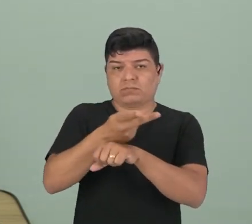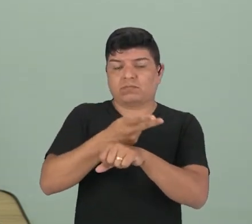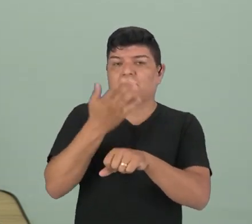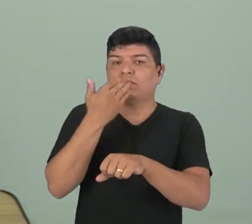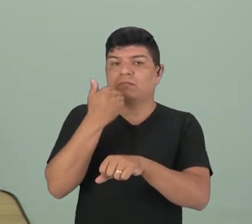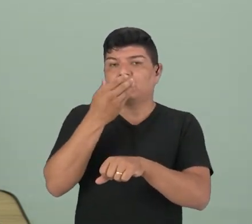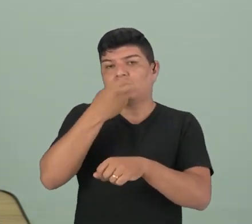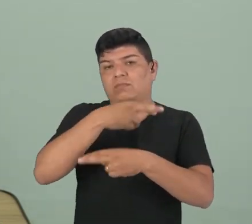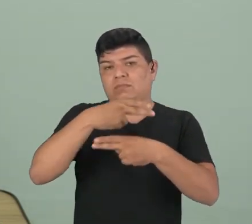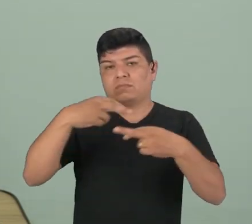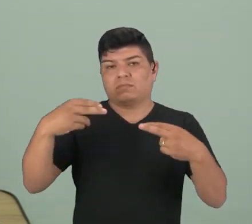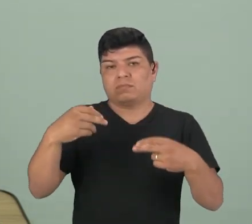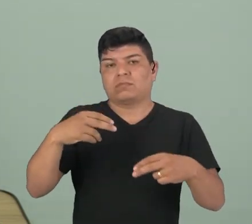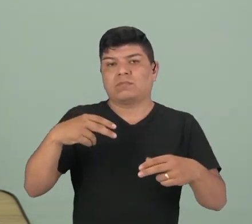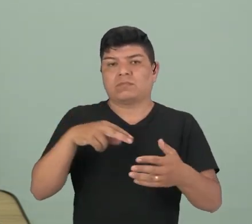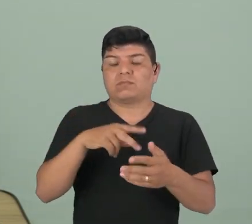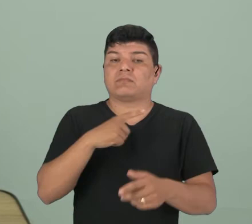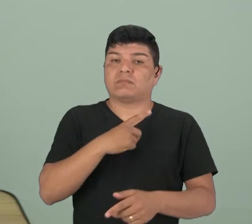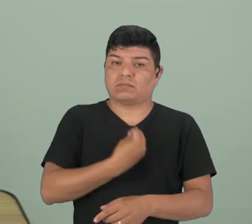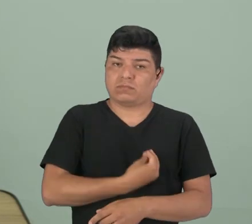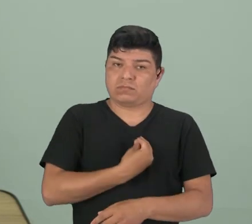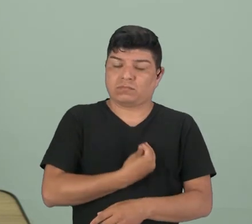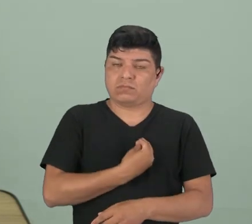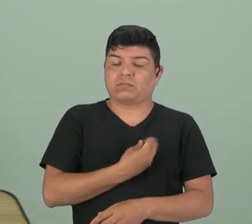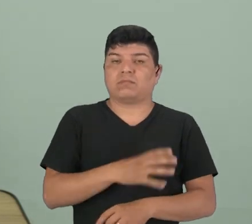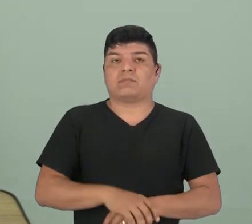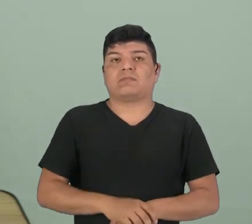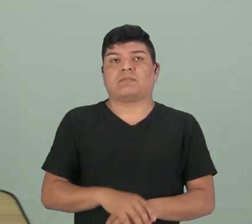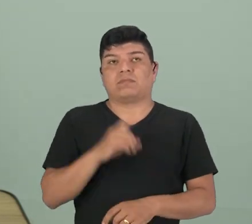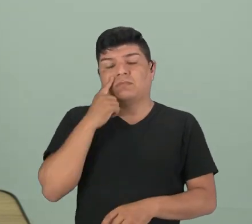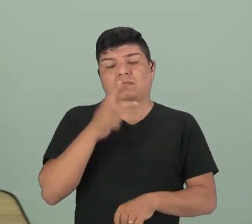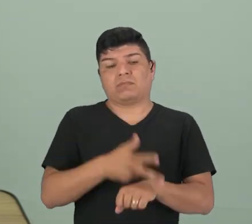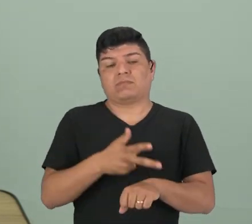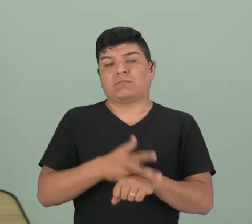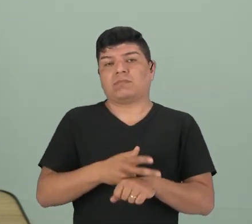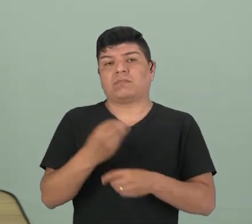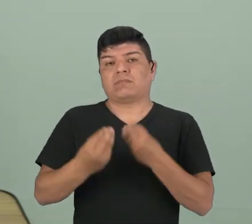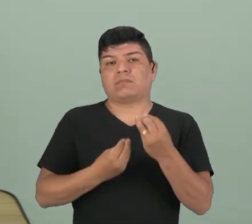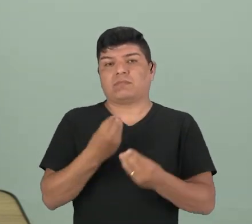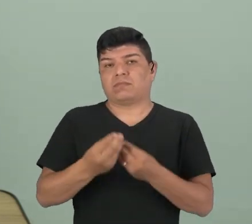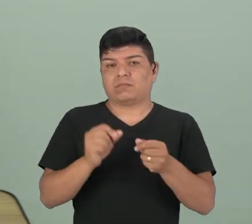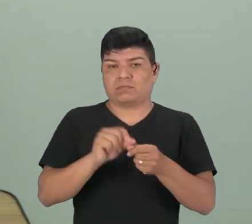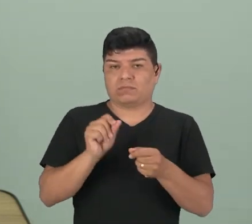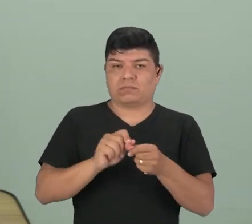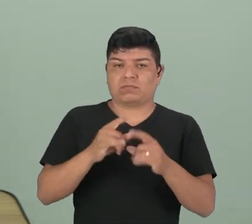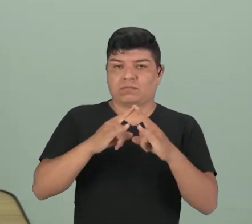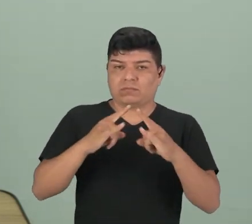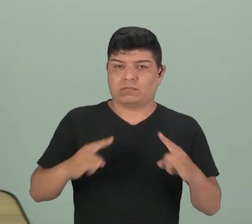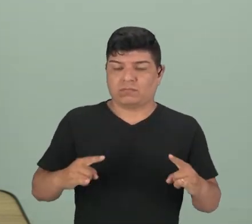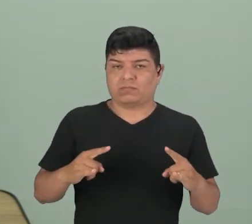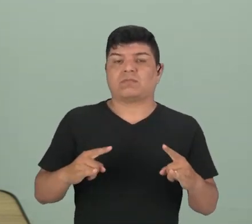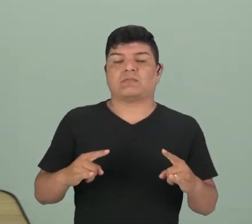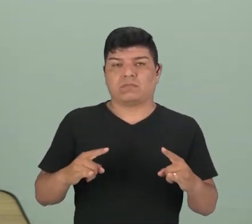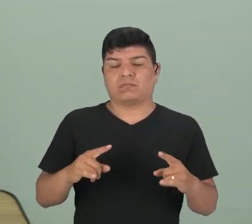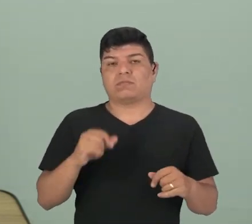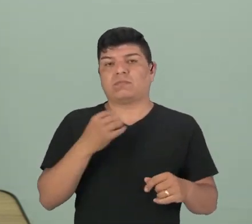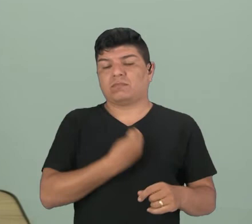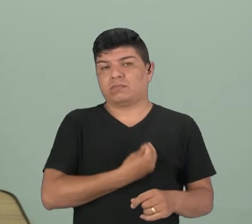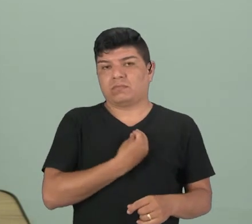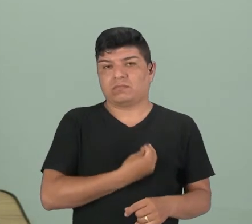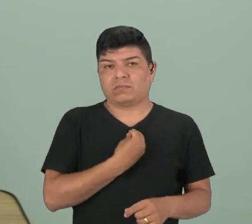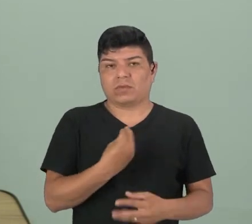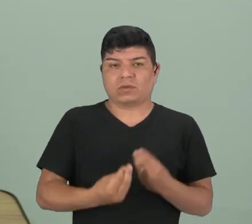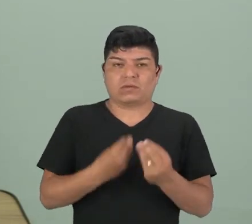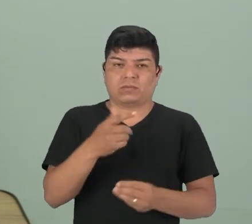alimentos, frutos, para poderem se manterem. Vocês viram no vídeo como eram feitos os acampamentos, né? As tendas onde eles